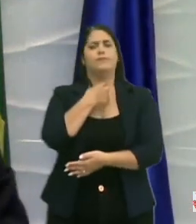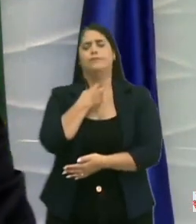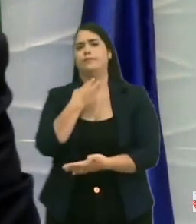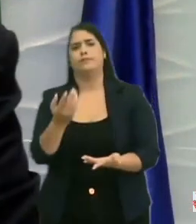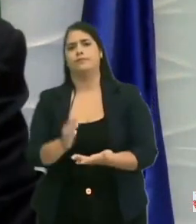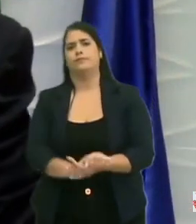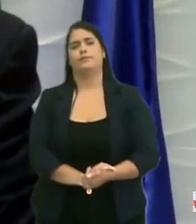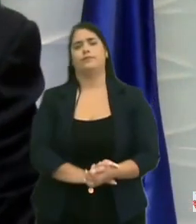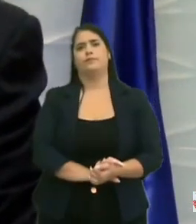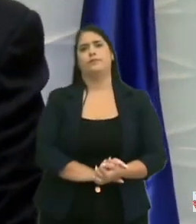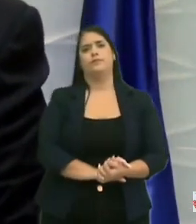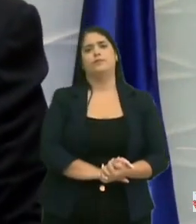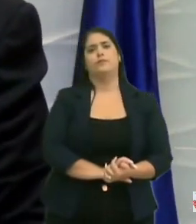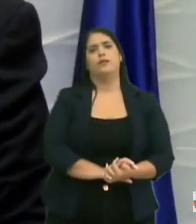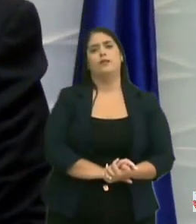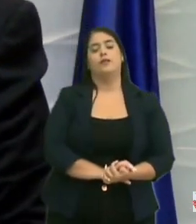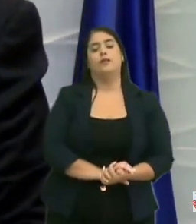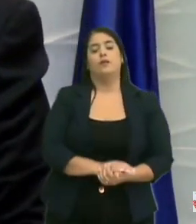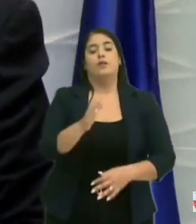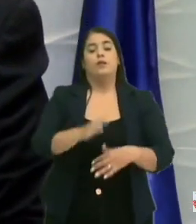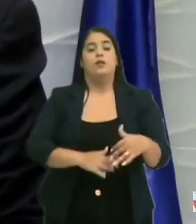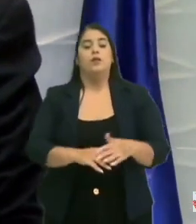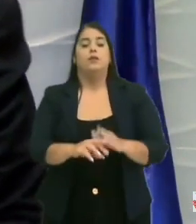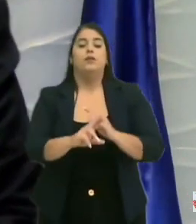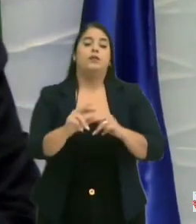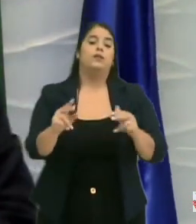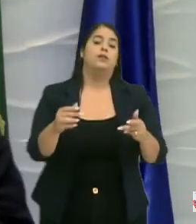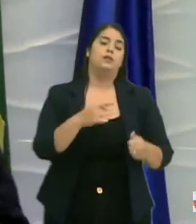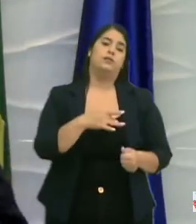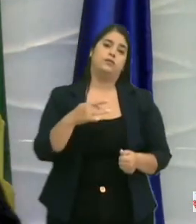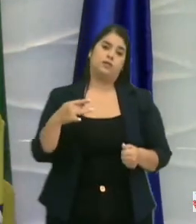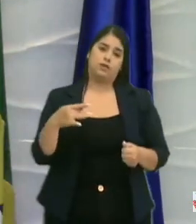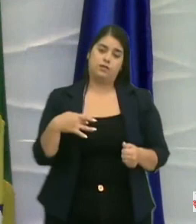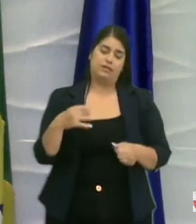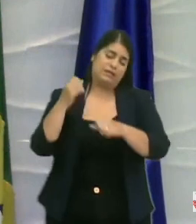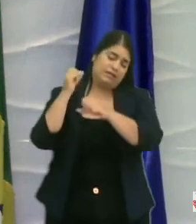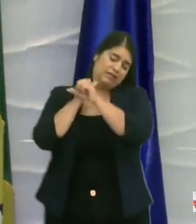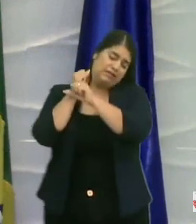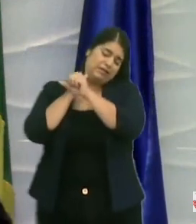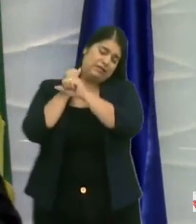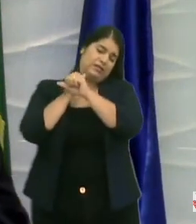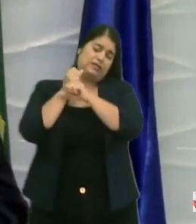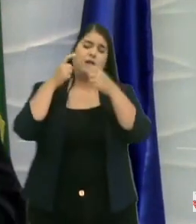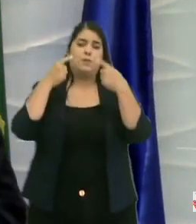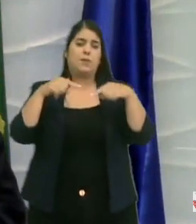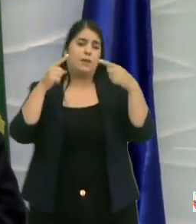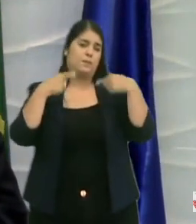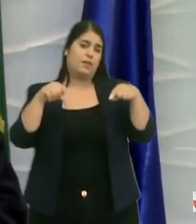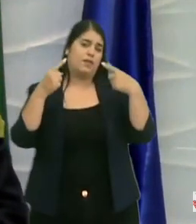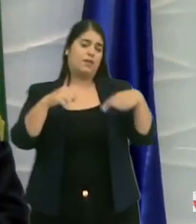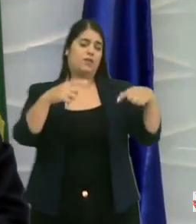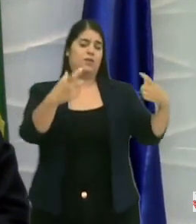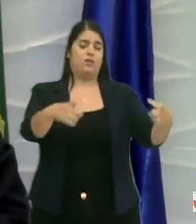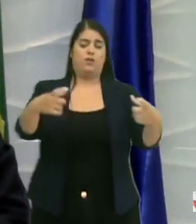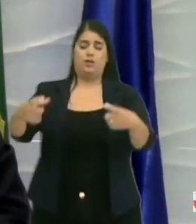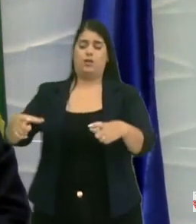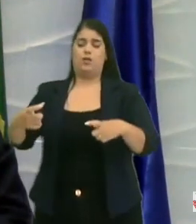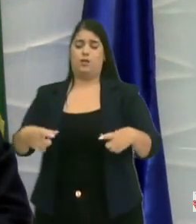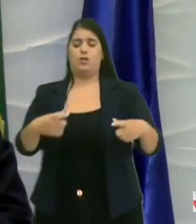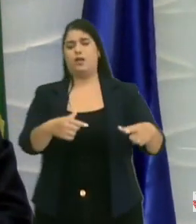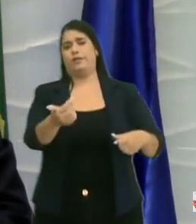Quanto à questão de agente de saúde... Há muitos anos que a gente reclama por áreas descobertas de agente de